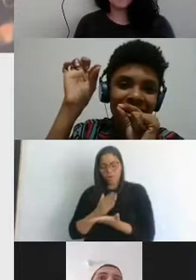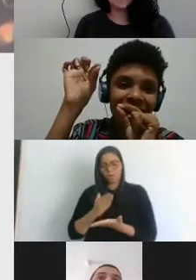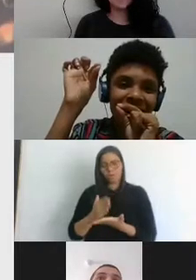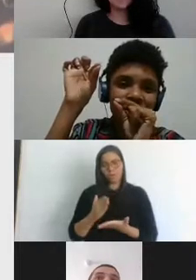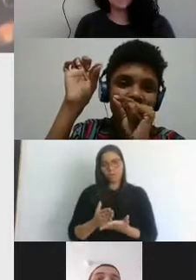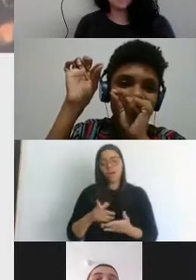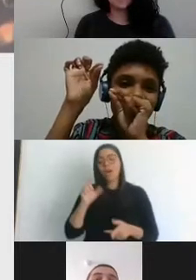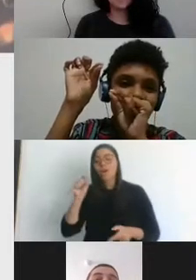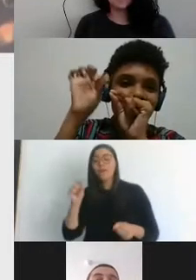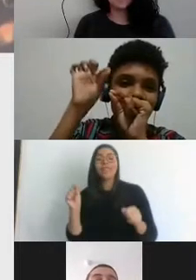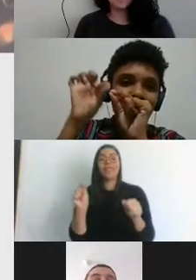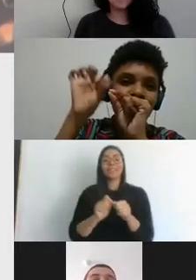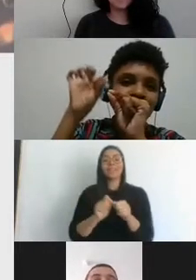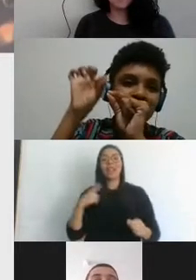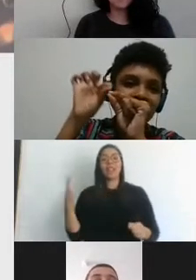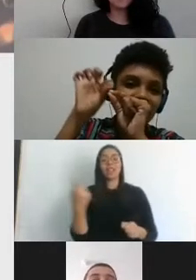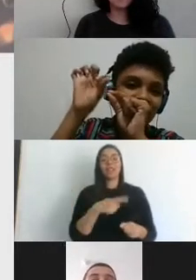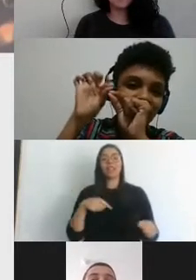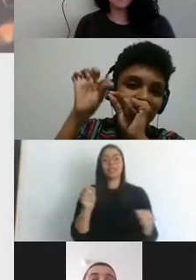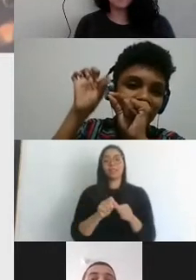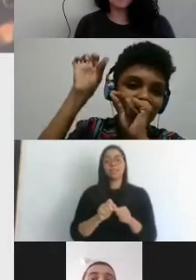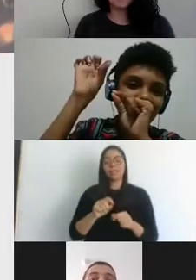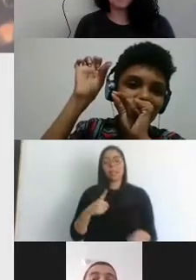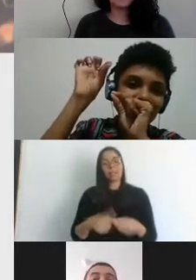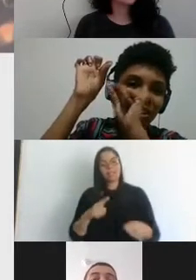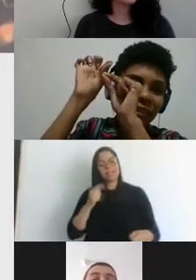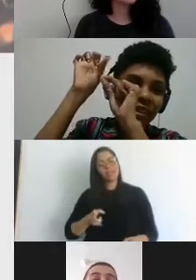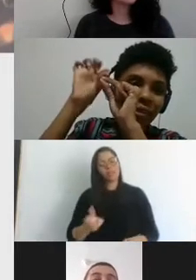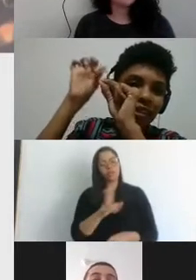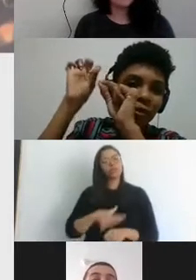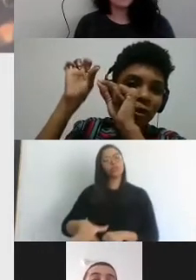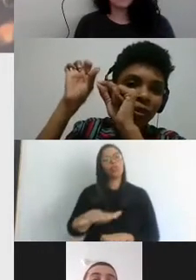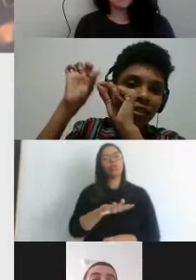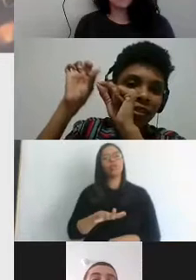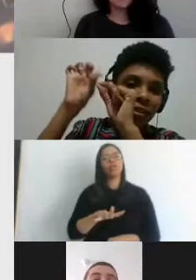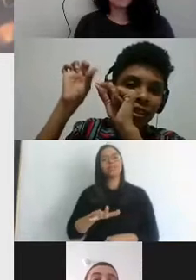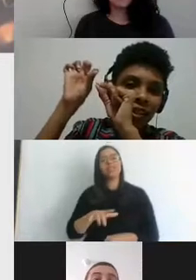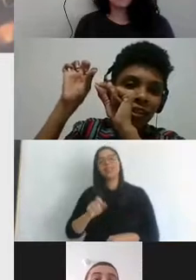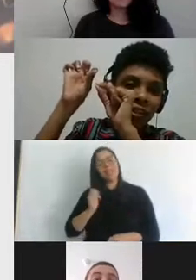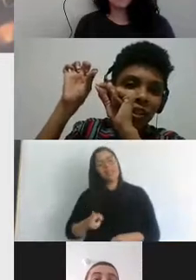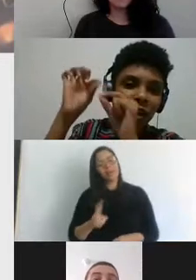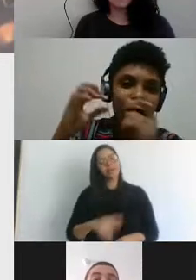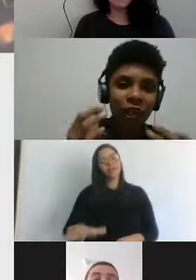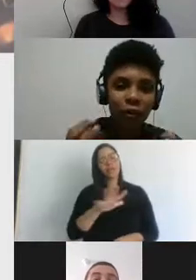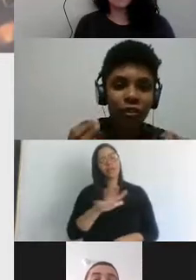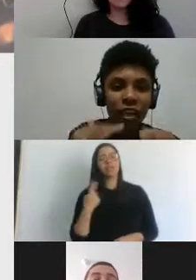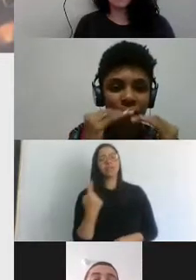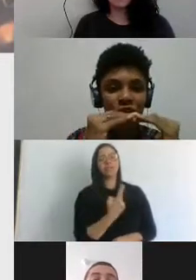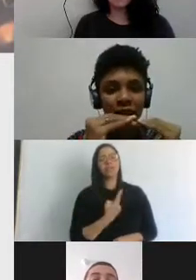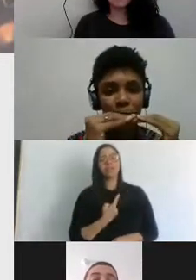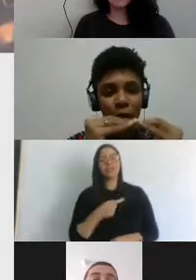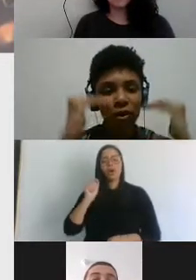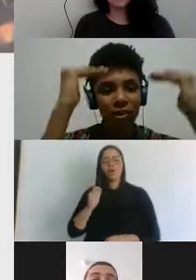que que eles fazem a gente faz isso mas ele continua colonizando a gente a gente faz isso mas ele continua colonizando aí a gente o que